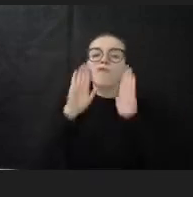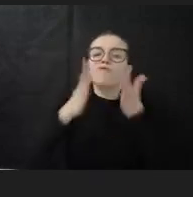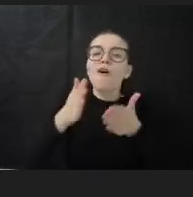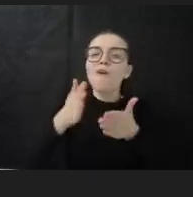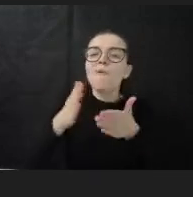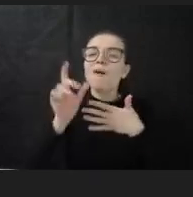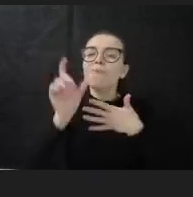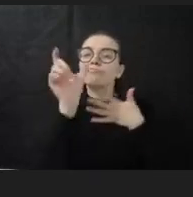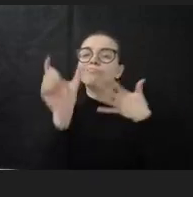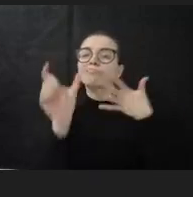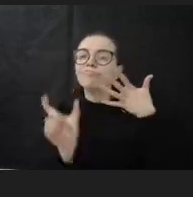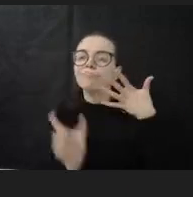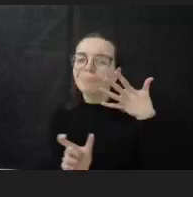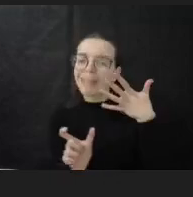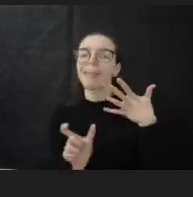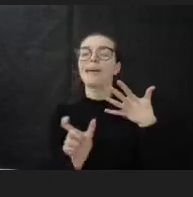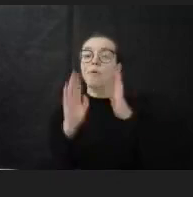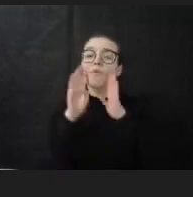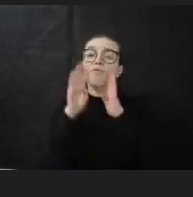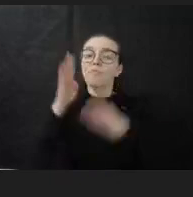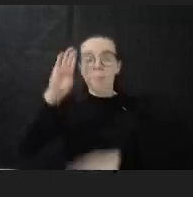Deixa eu ver aqui.